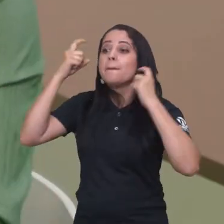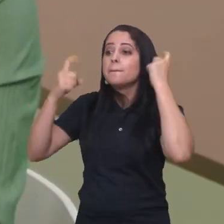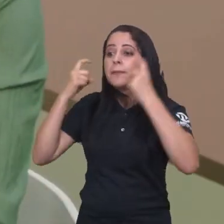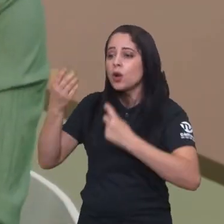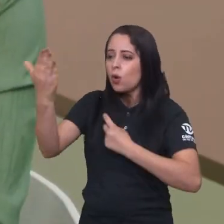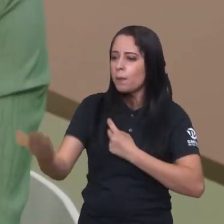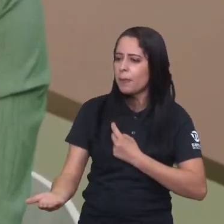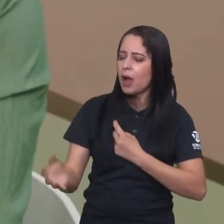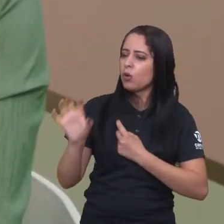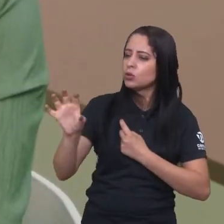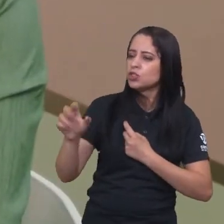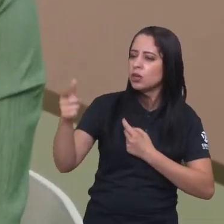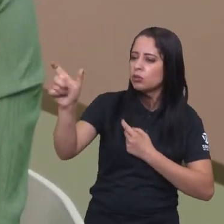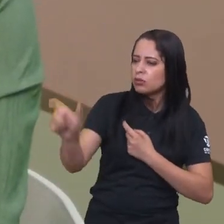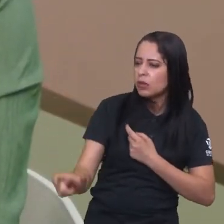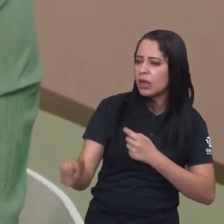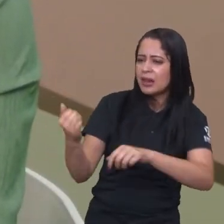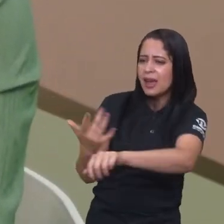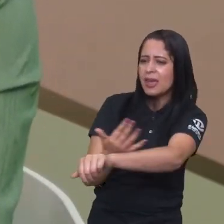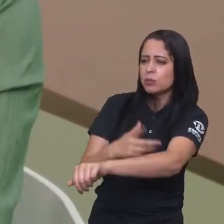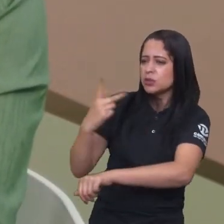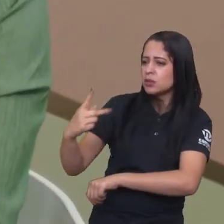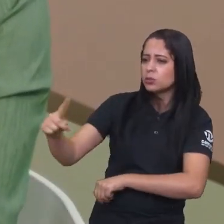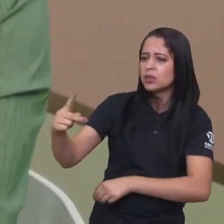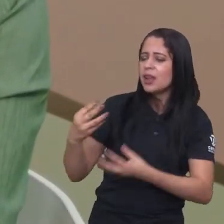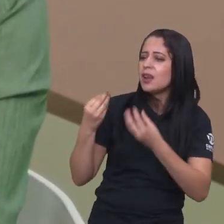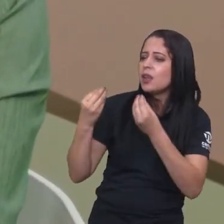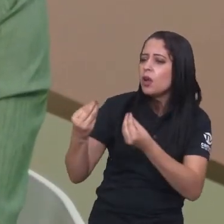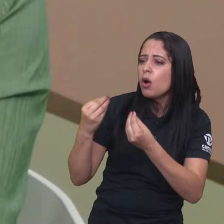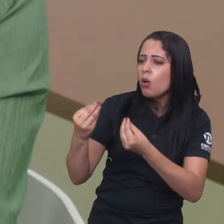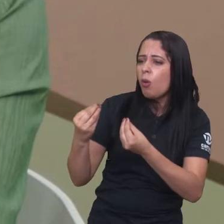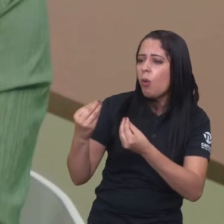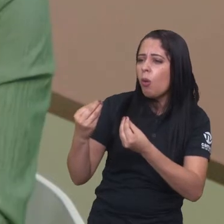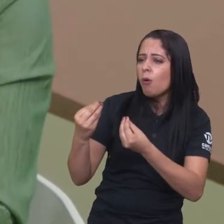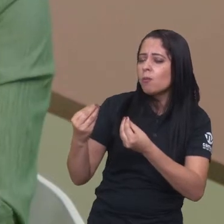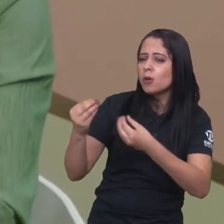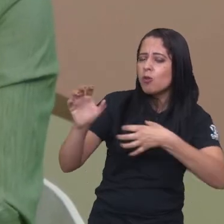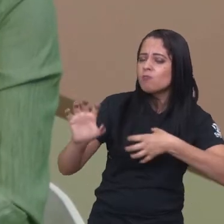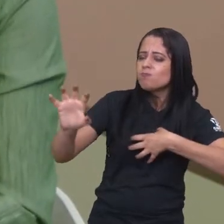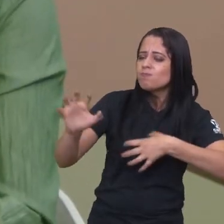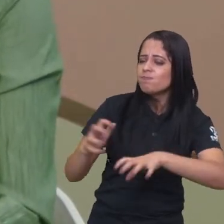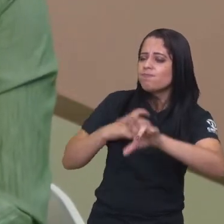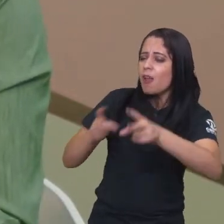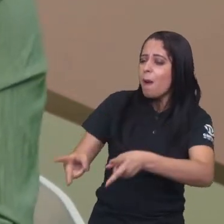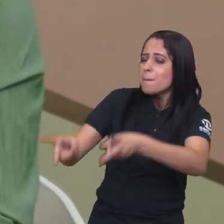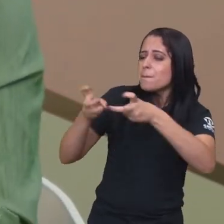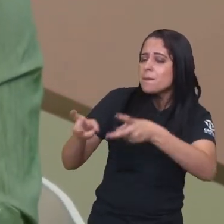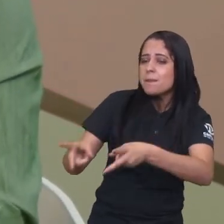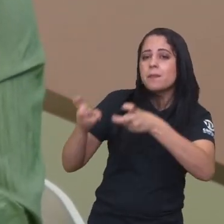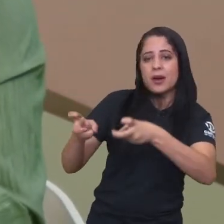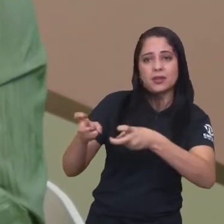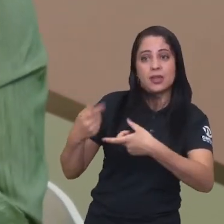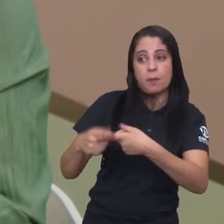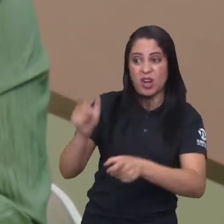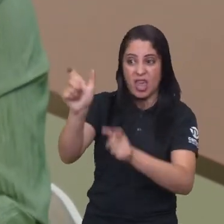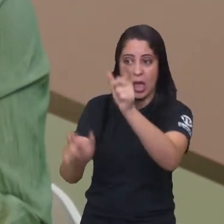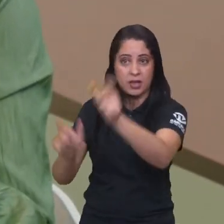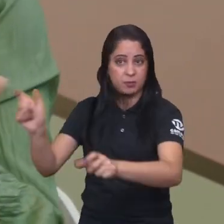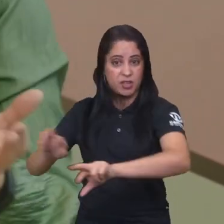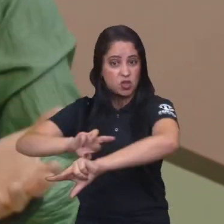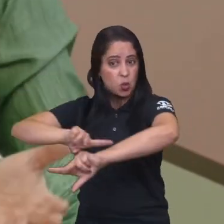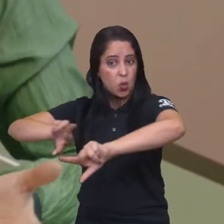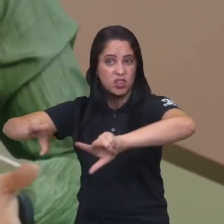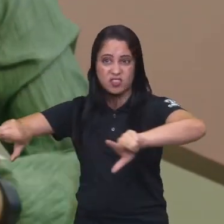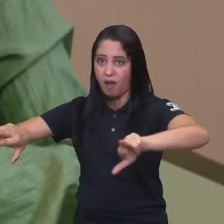se preocupar. Como é que está a emoção do outro? Porque se eu olho só para o meu autoconhecimento ali e eu não percebo, porque a gente vai lidar com pessoas de